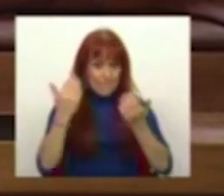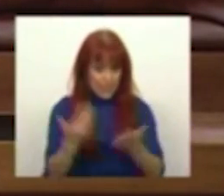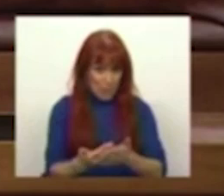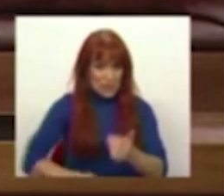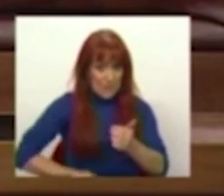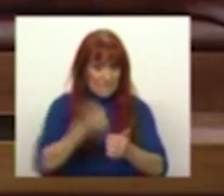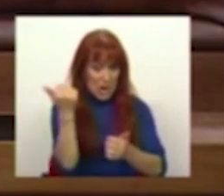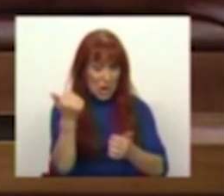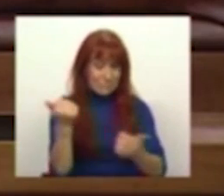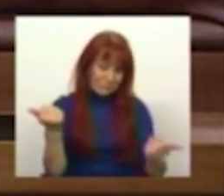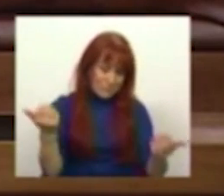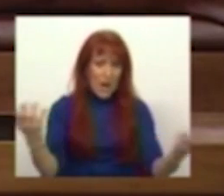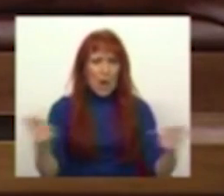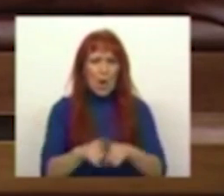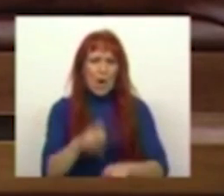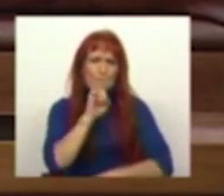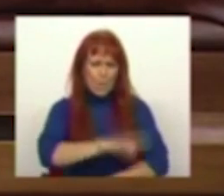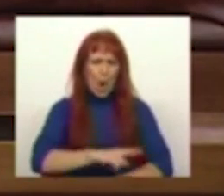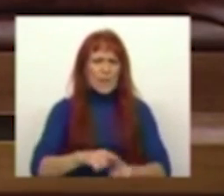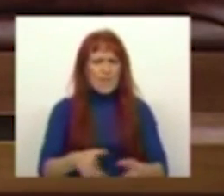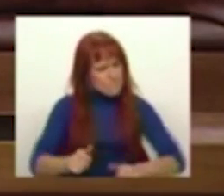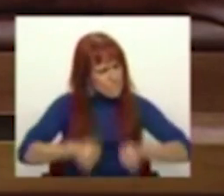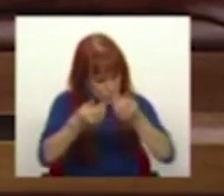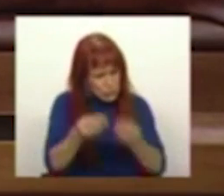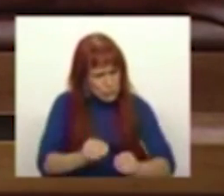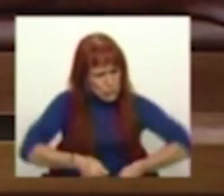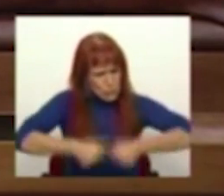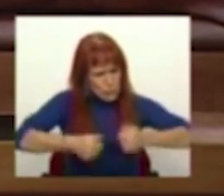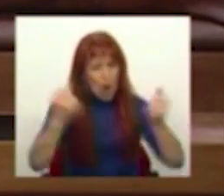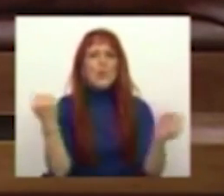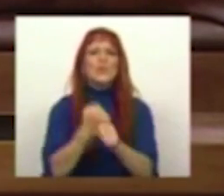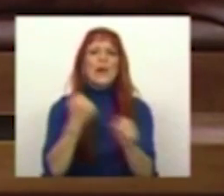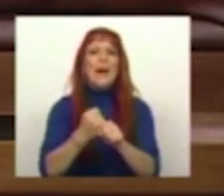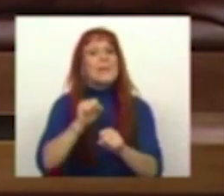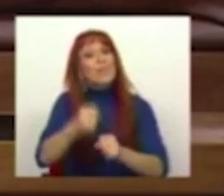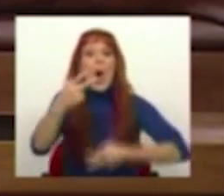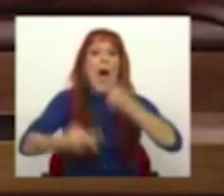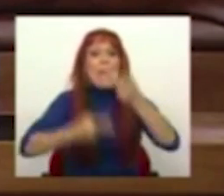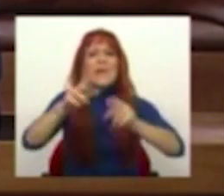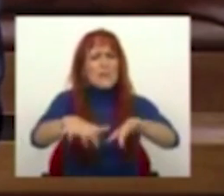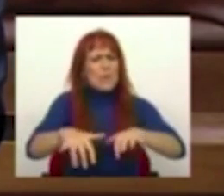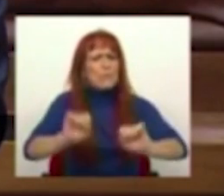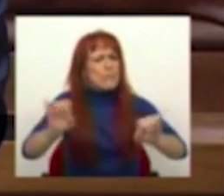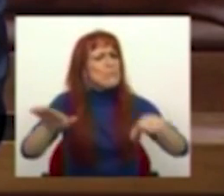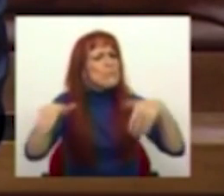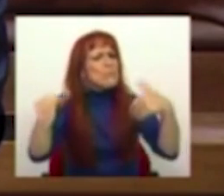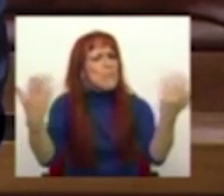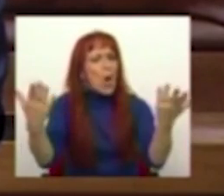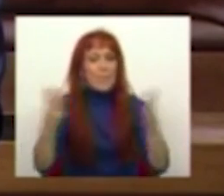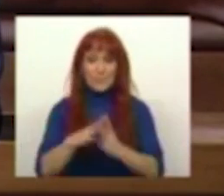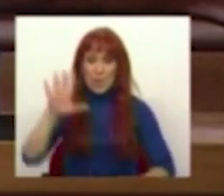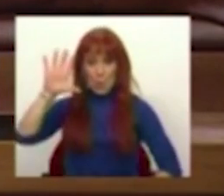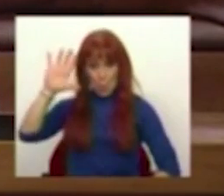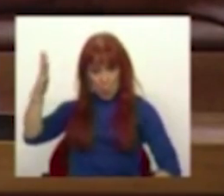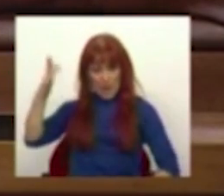proposta não deixa de poder ser ainda melhorada no trabalho de apreciação parlamentar. A